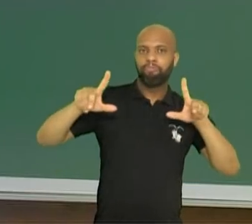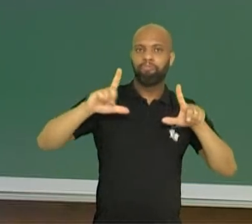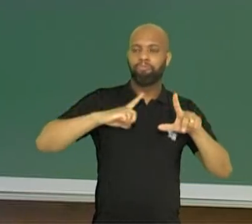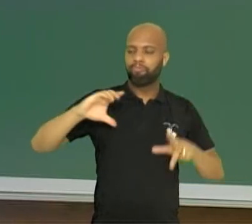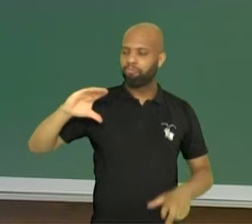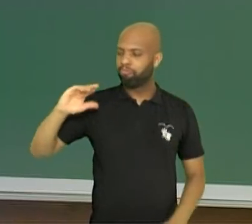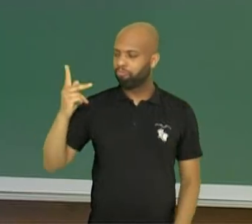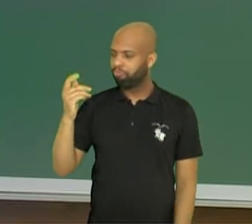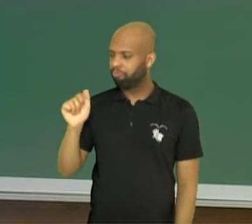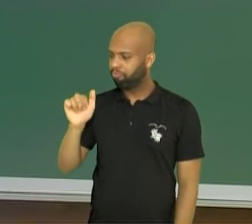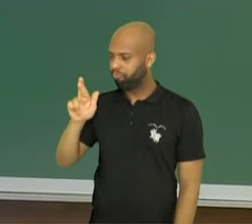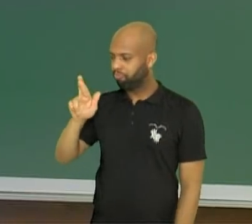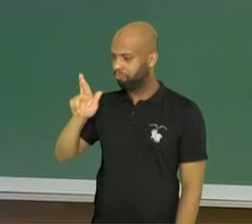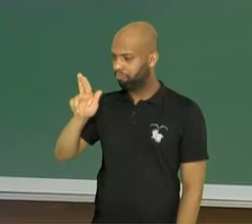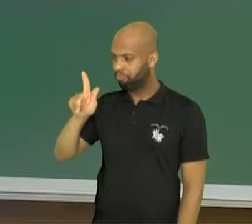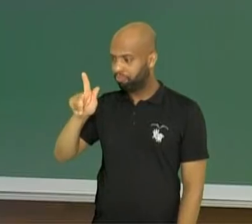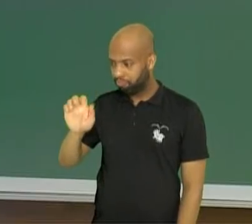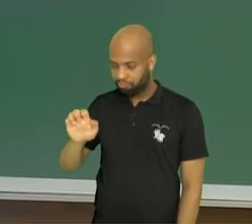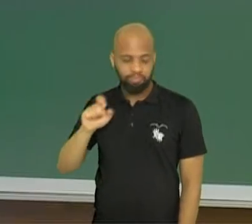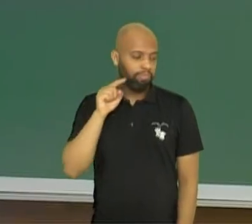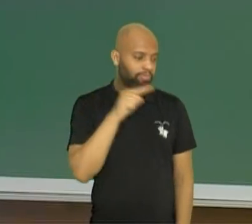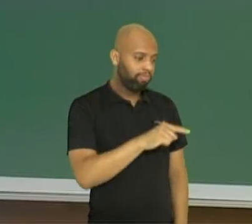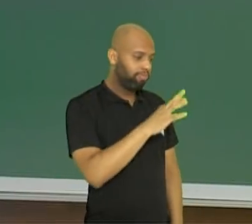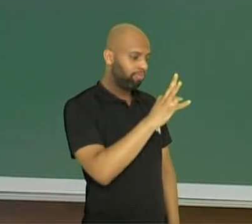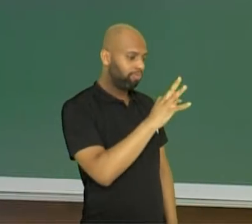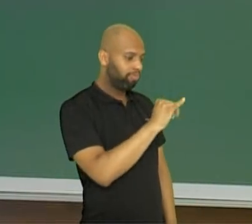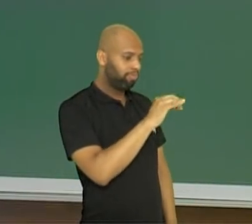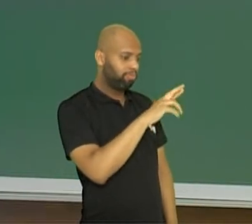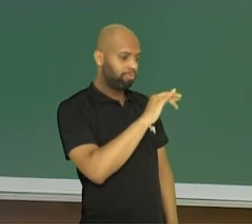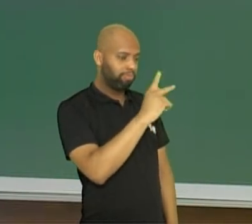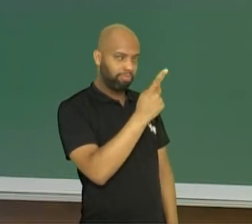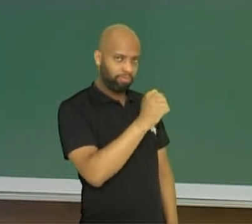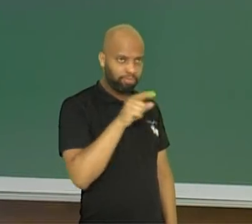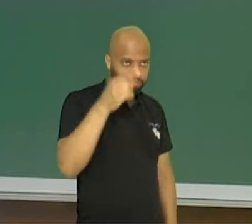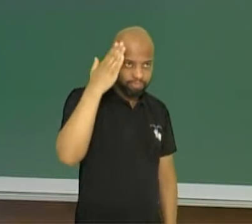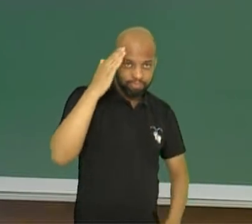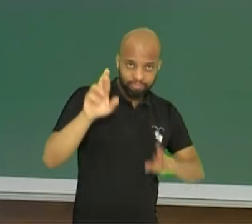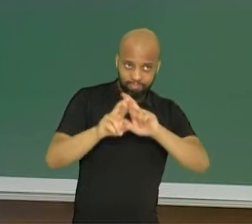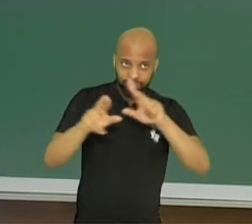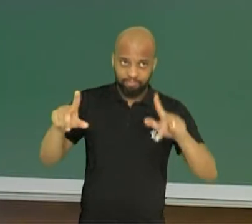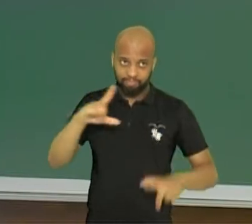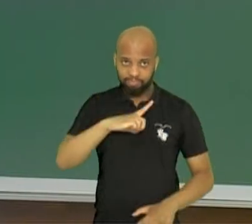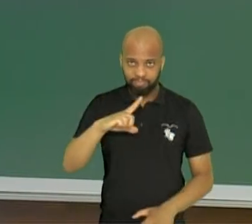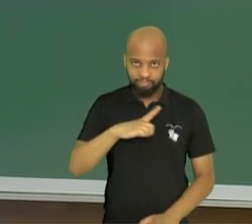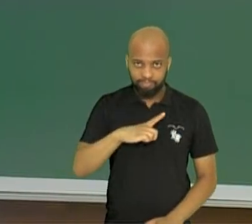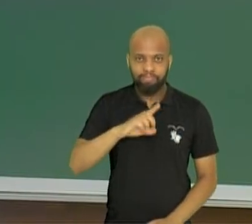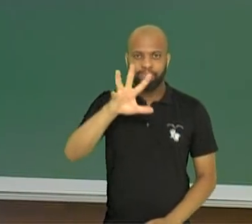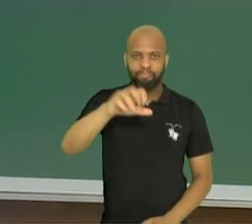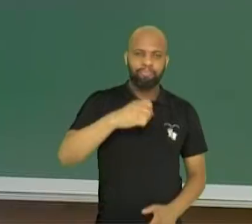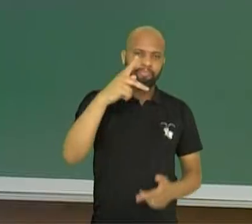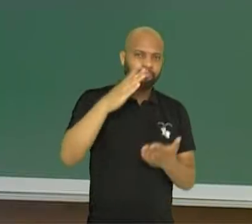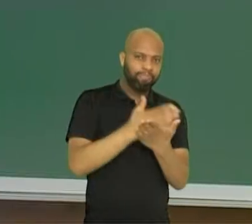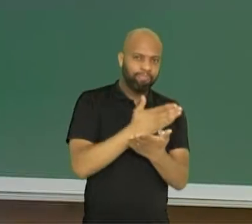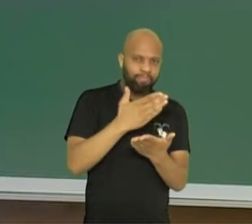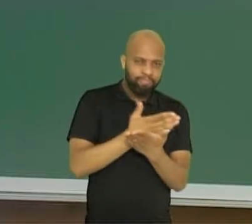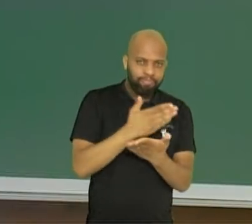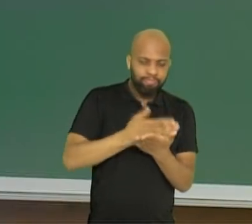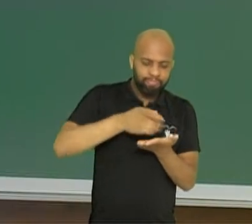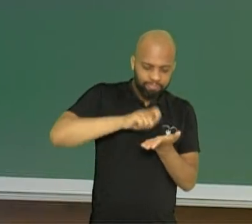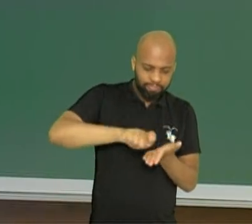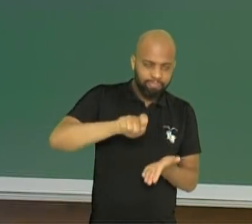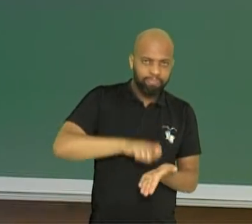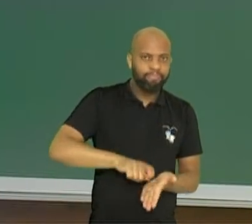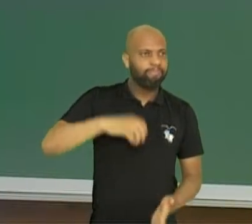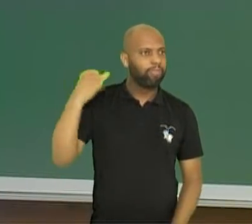de tirinha. Você sabe quais são as diferenças? Eu peço que você pegue o seu caderno, aumenta o volume aí e faça as suas anotações, que